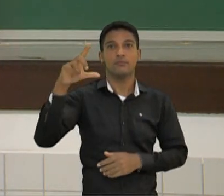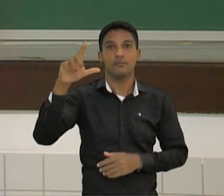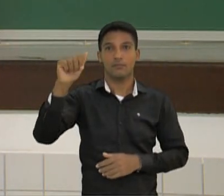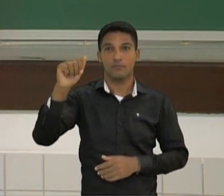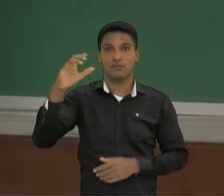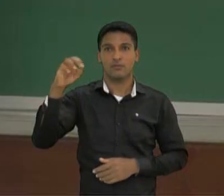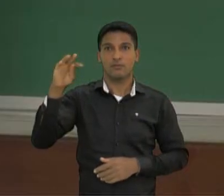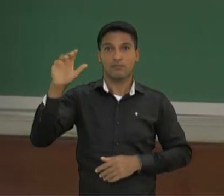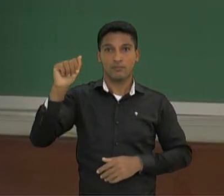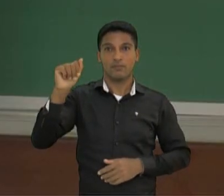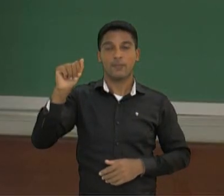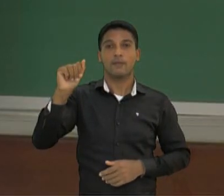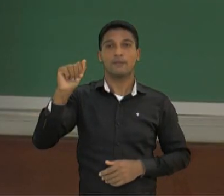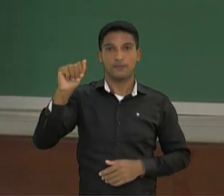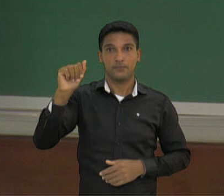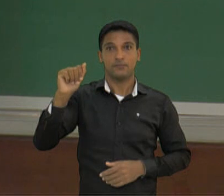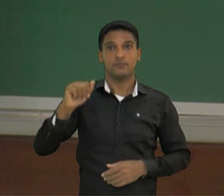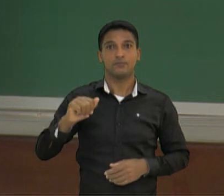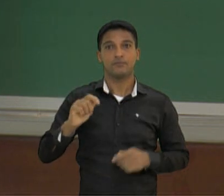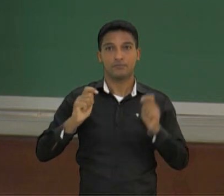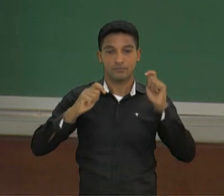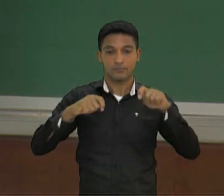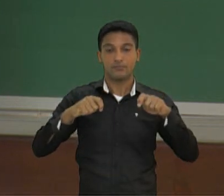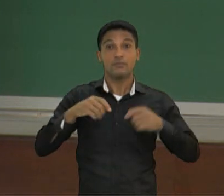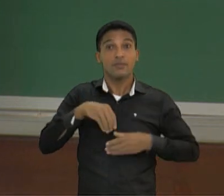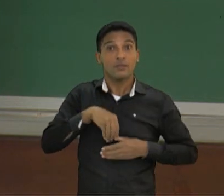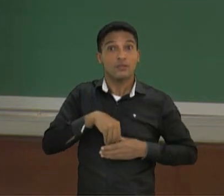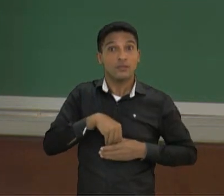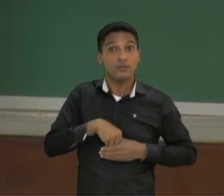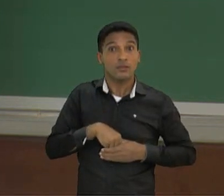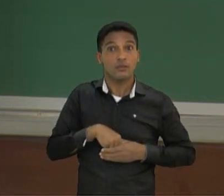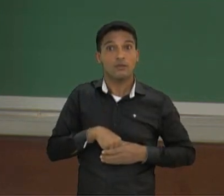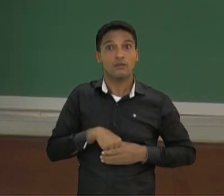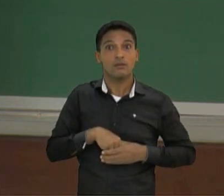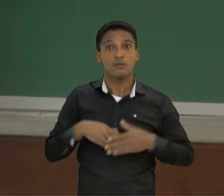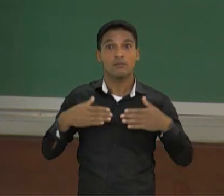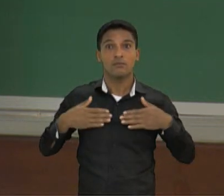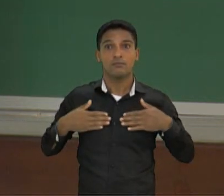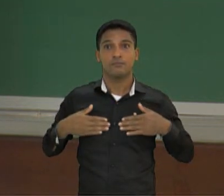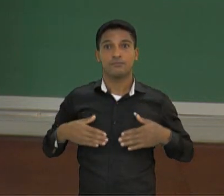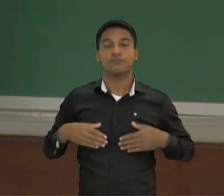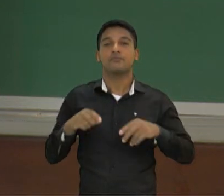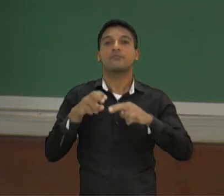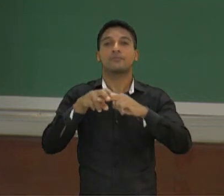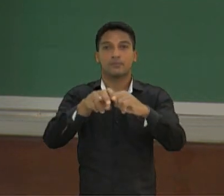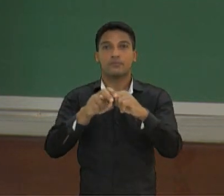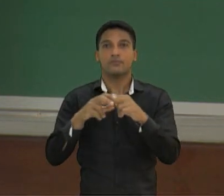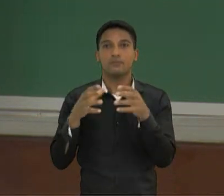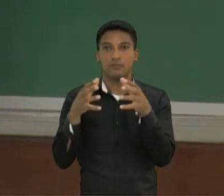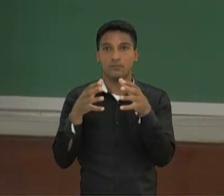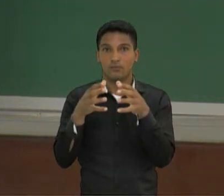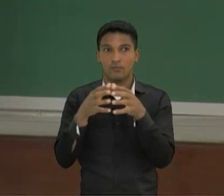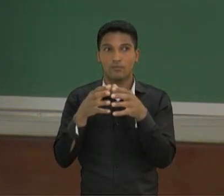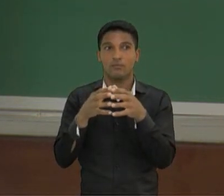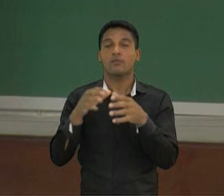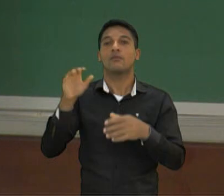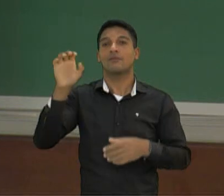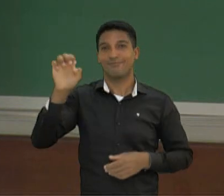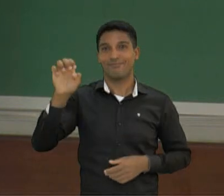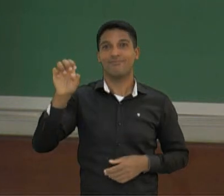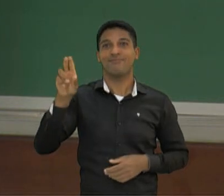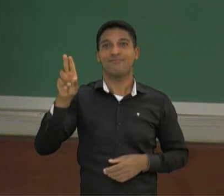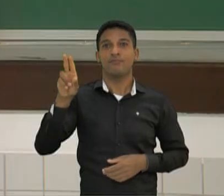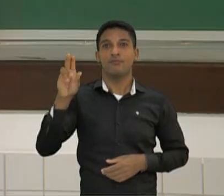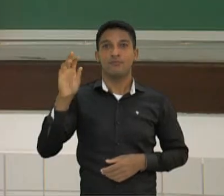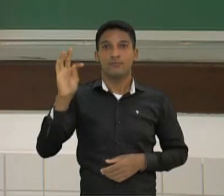embrião acontece dentro do corpo da mãe, nós temos um grupo classificado como eutéria.